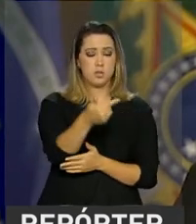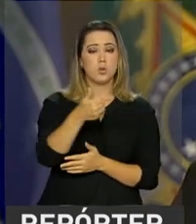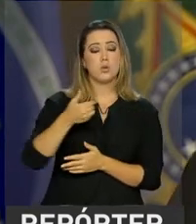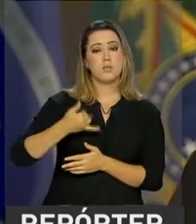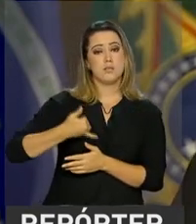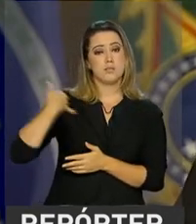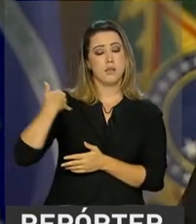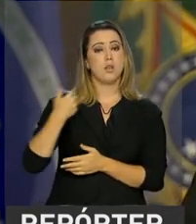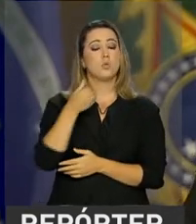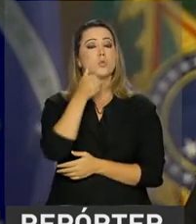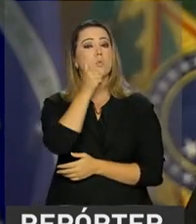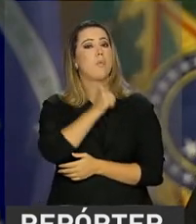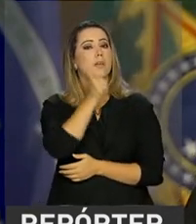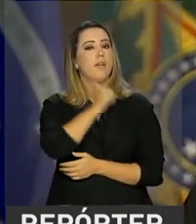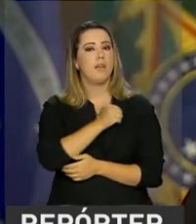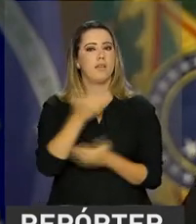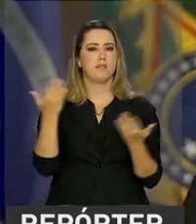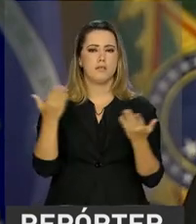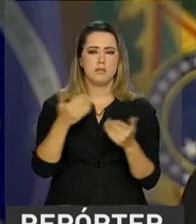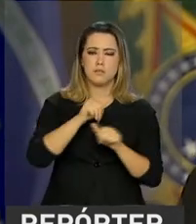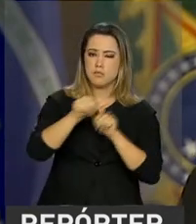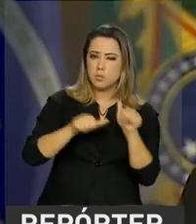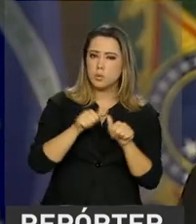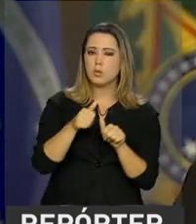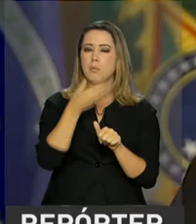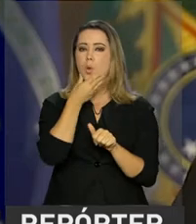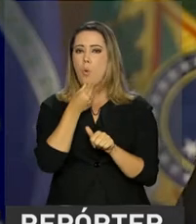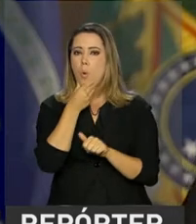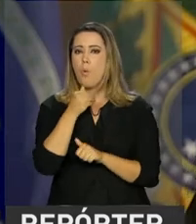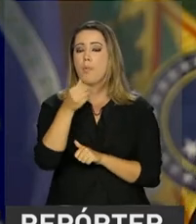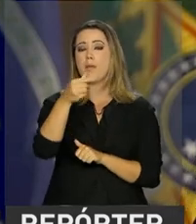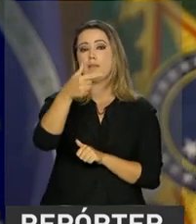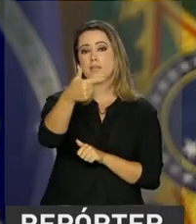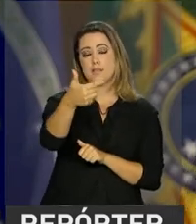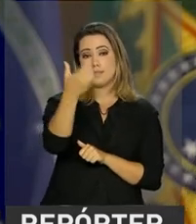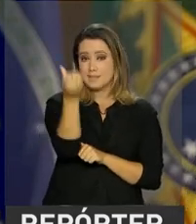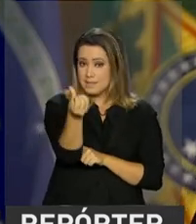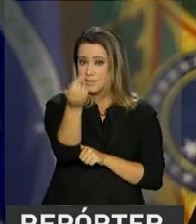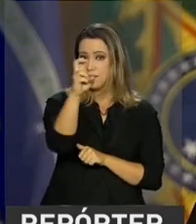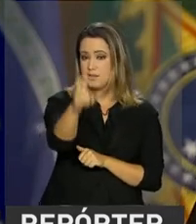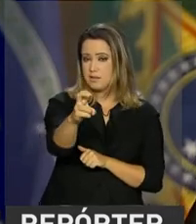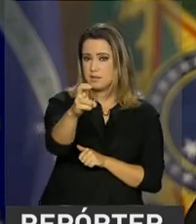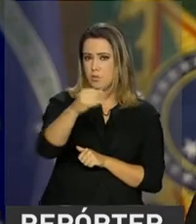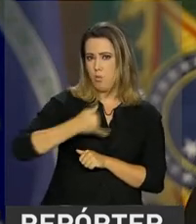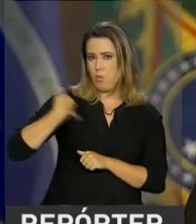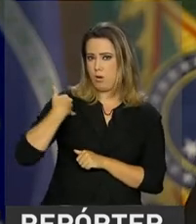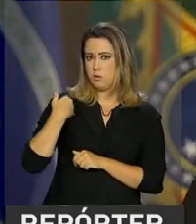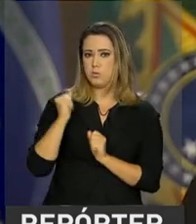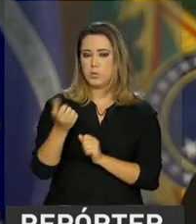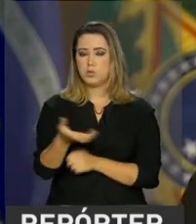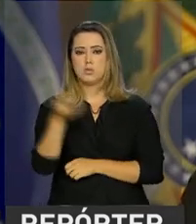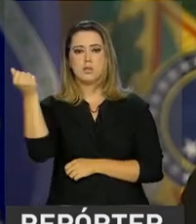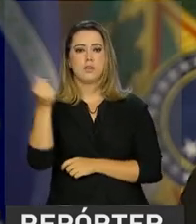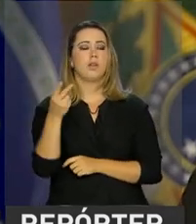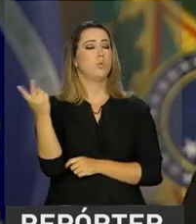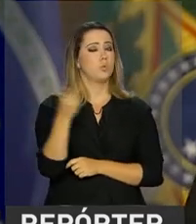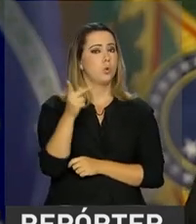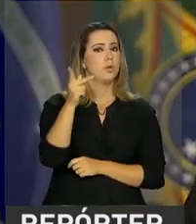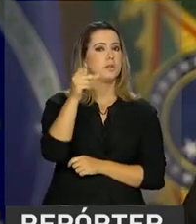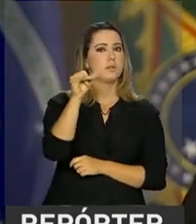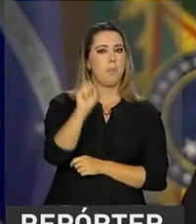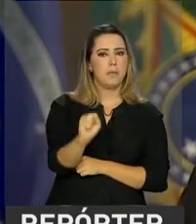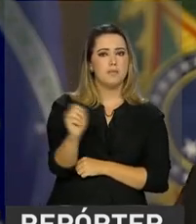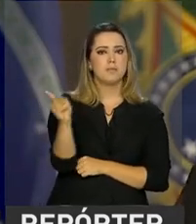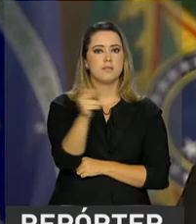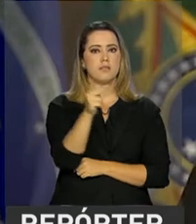mulheres e 65 anos para homens tanto das cotas do pis quanto do pasep esse último